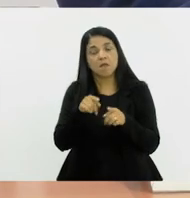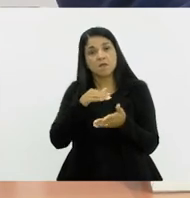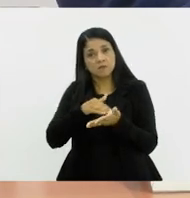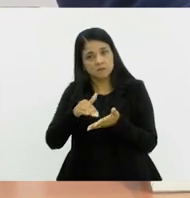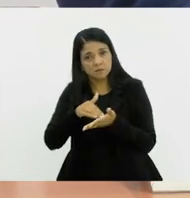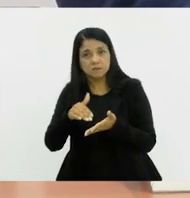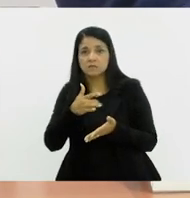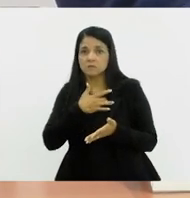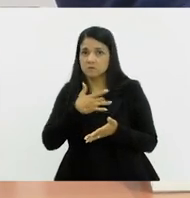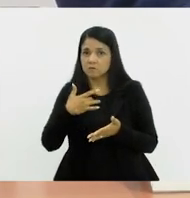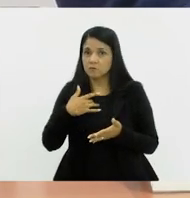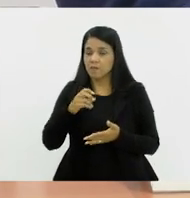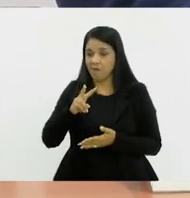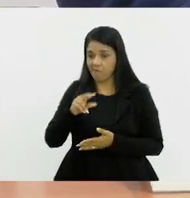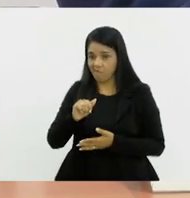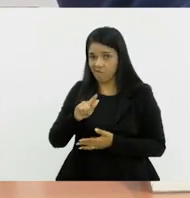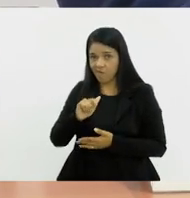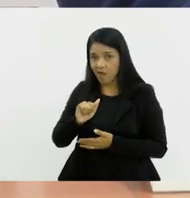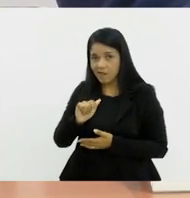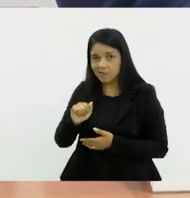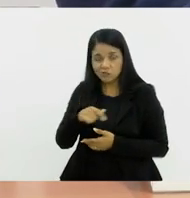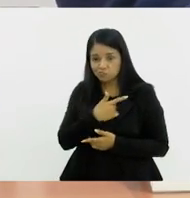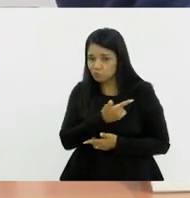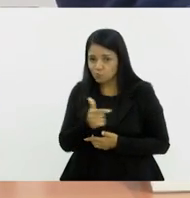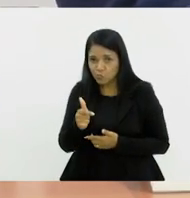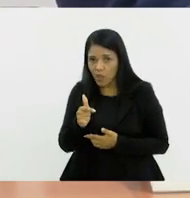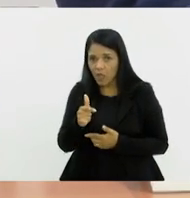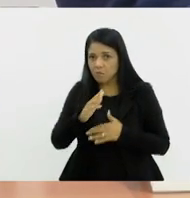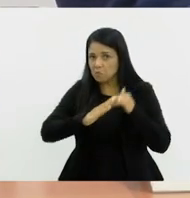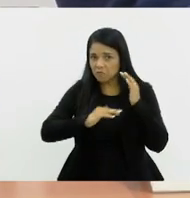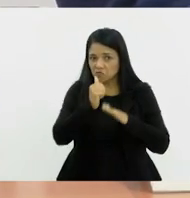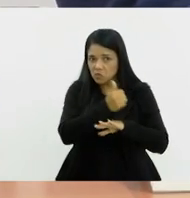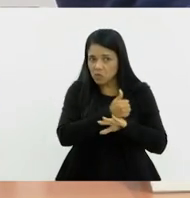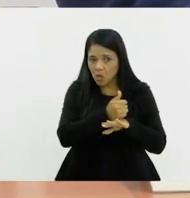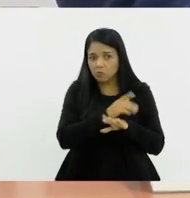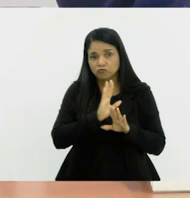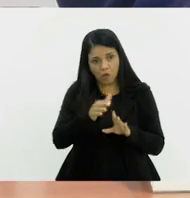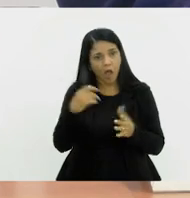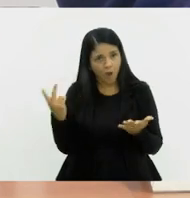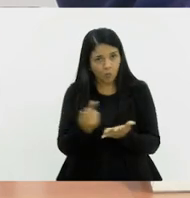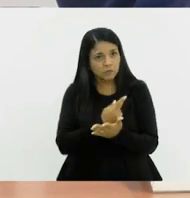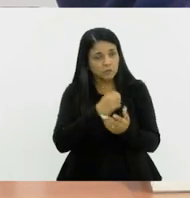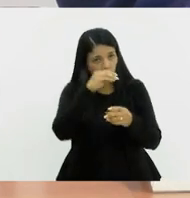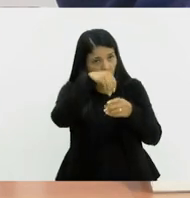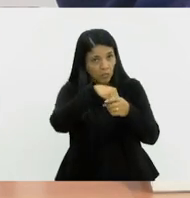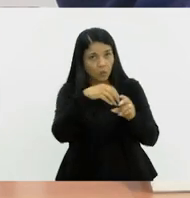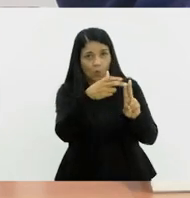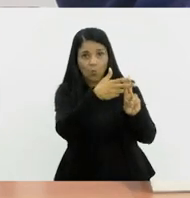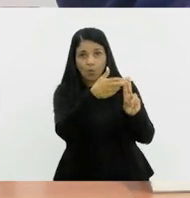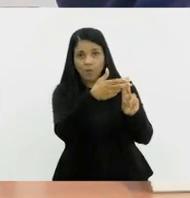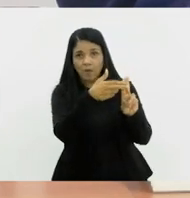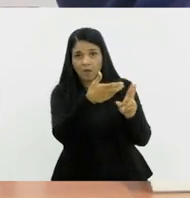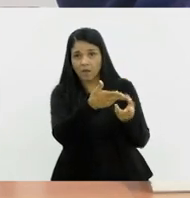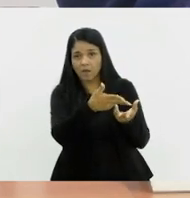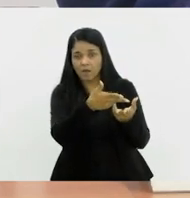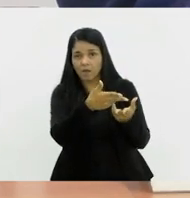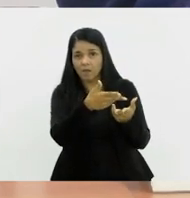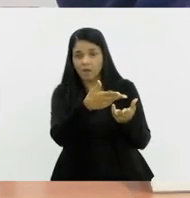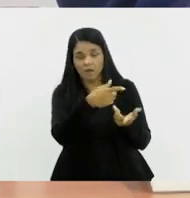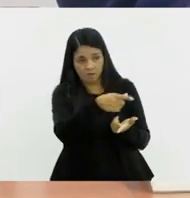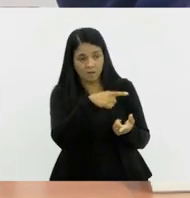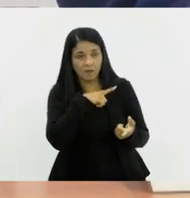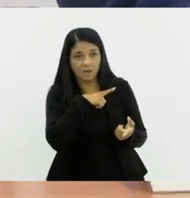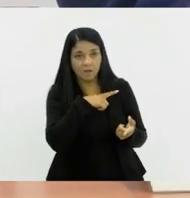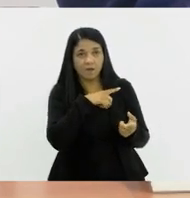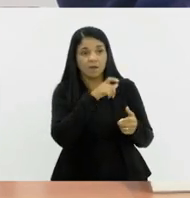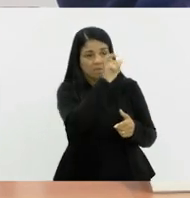Falar, porque se minhas vagas ficarem lá, sem ninguém aparecer, que aconteceu já na UPA, aconteceu na UPA. Né? Os presos que